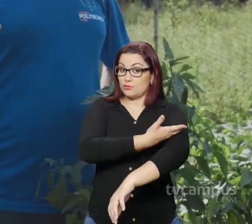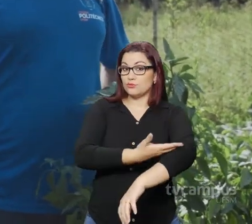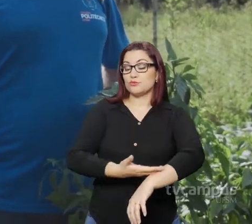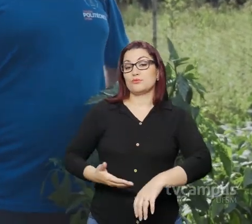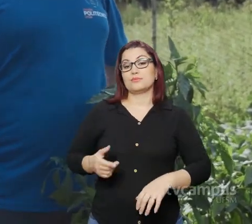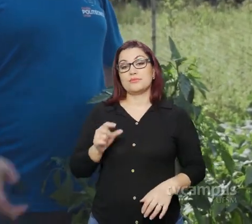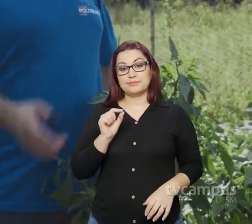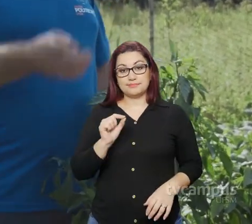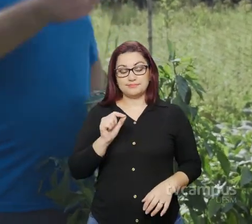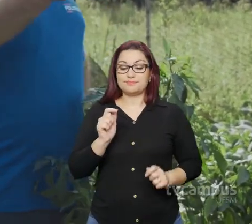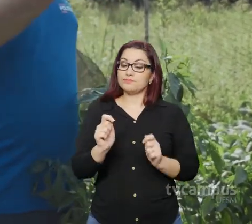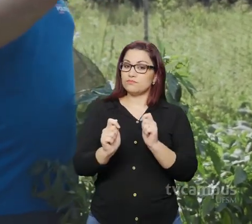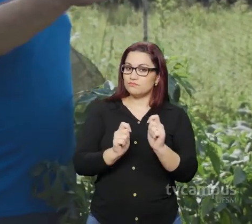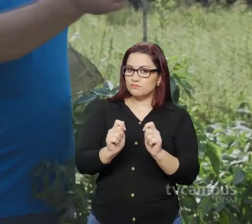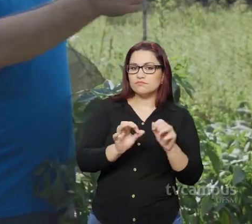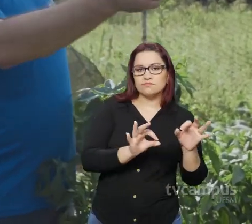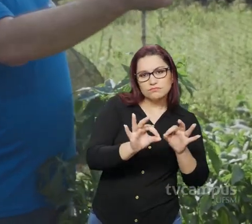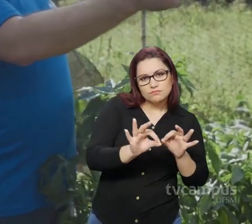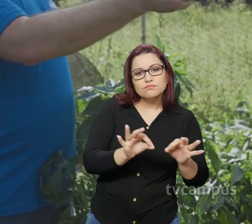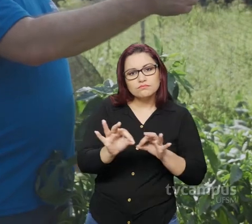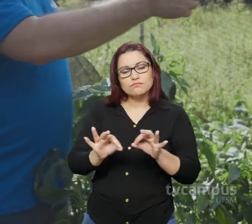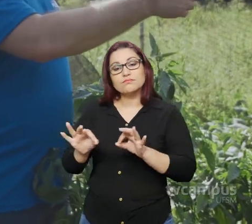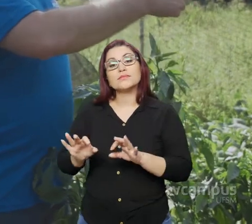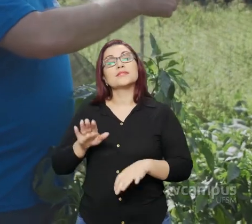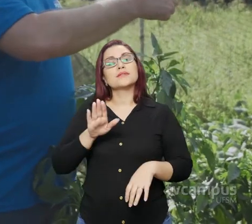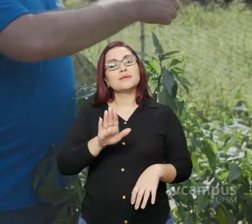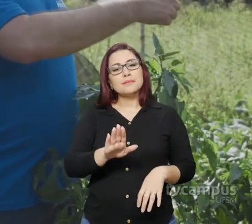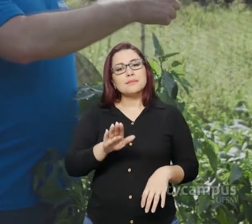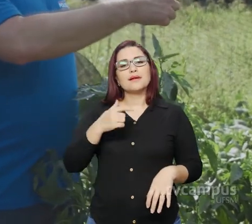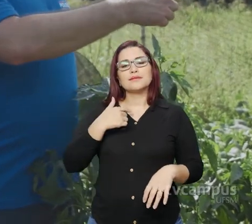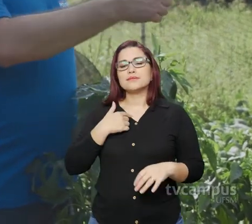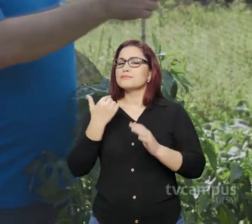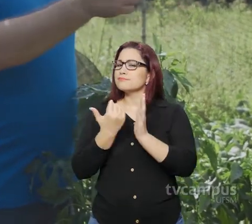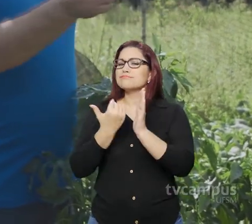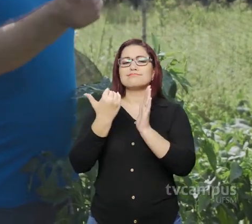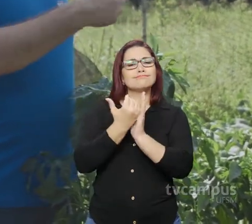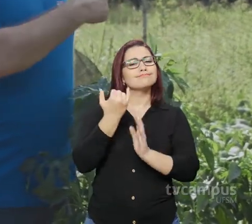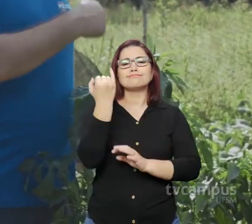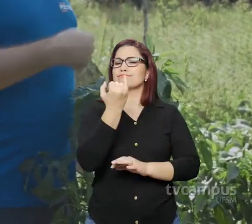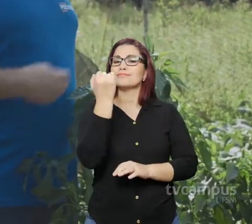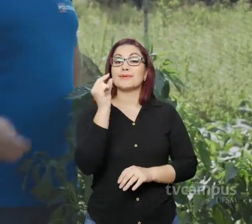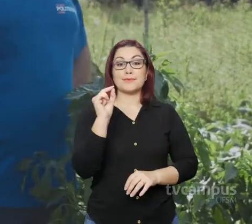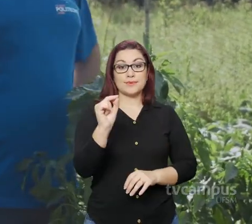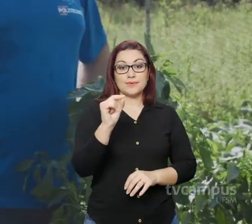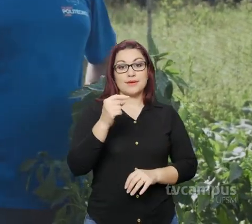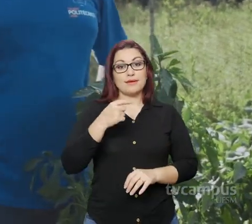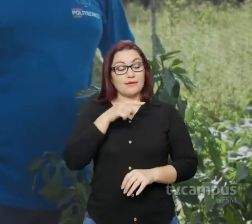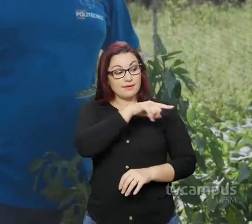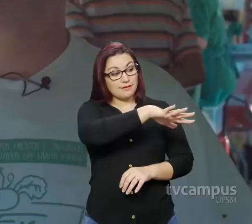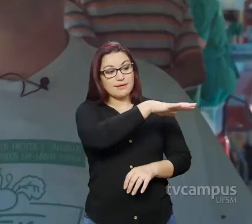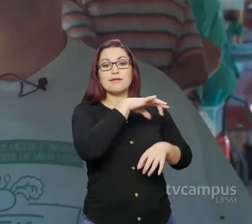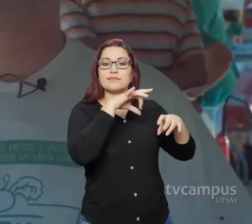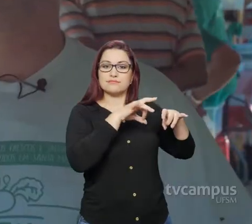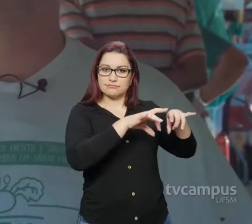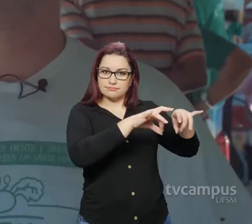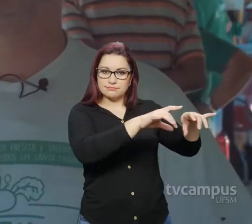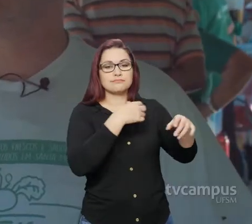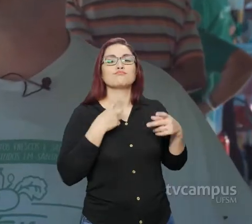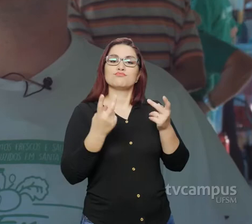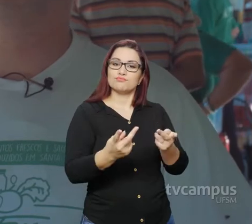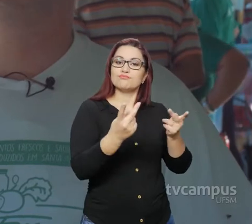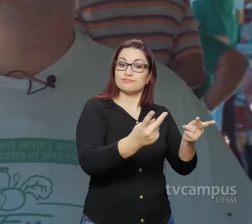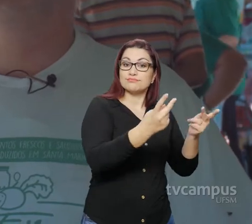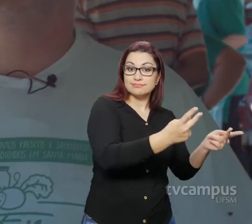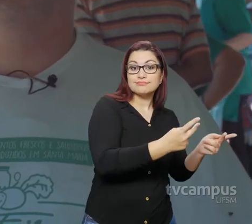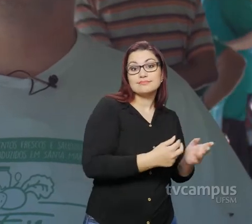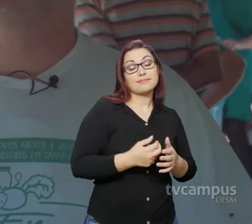A minha rotina, além da parte administrativa, e a mais importante, é a visita a esses agricultores. Descobrir a